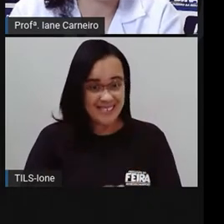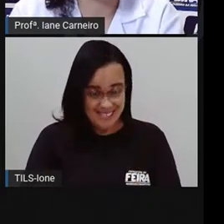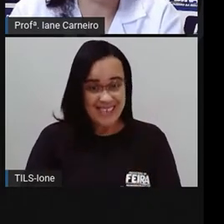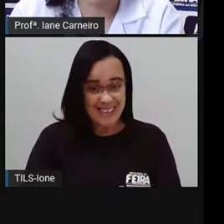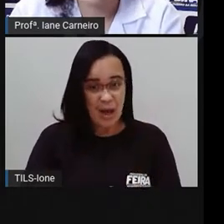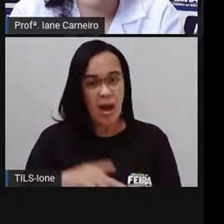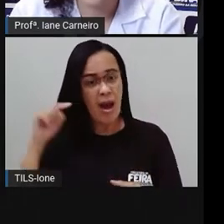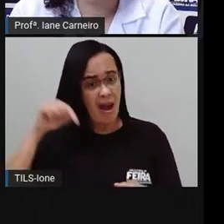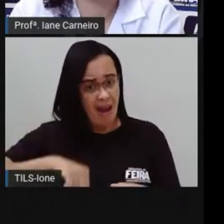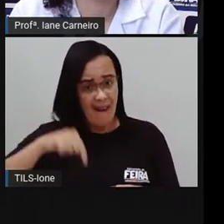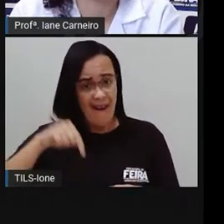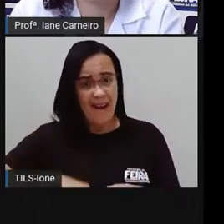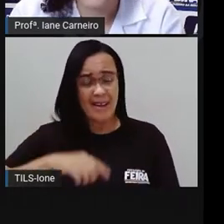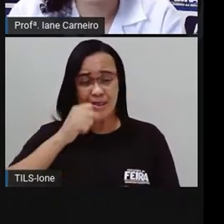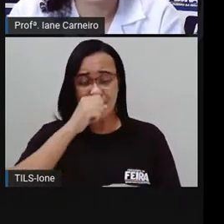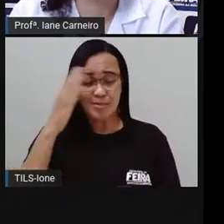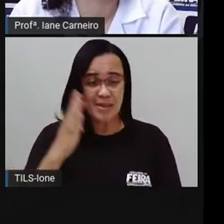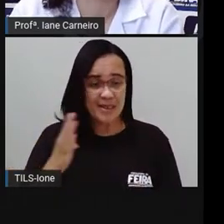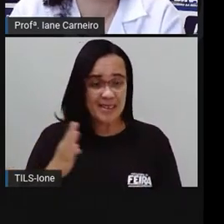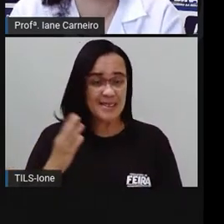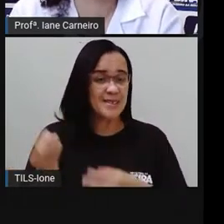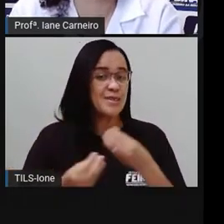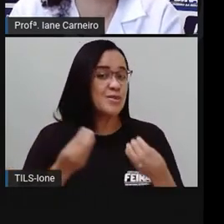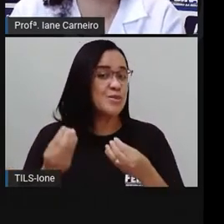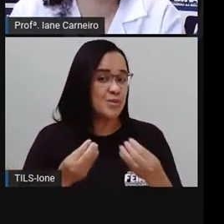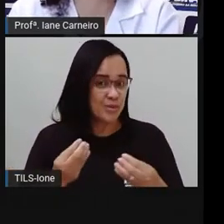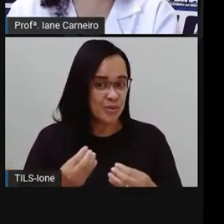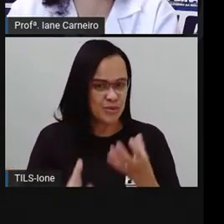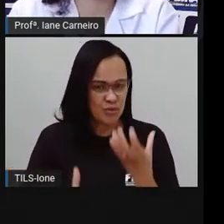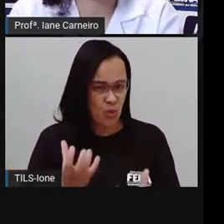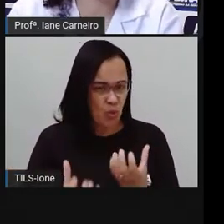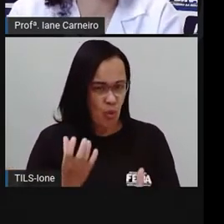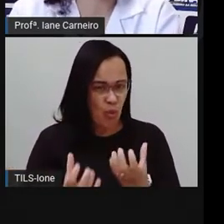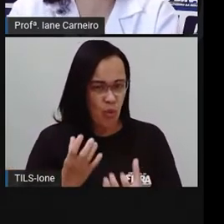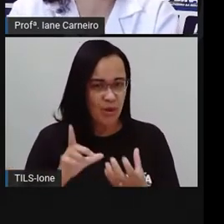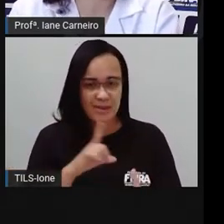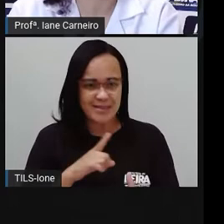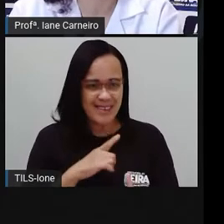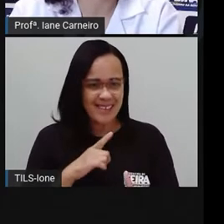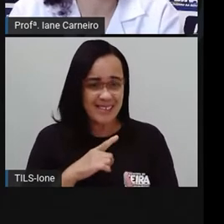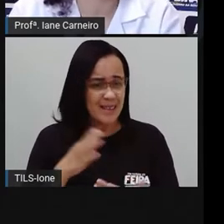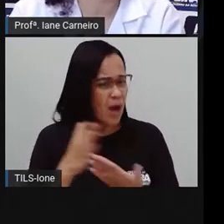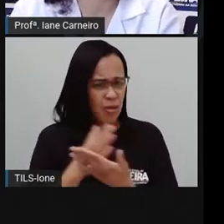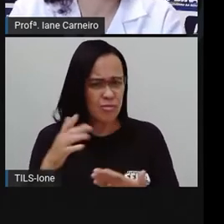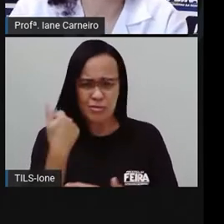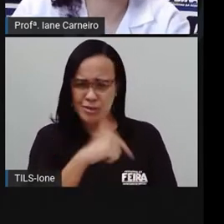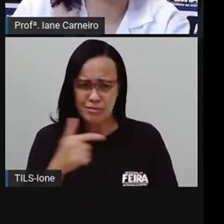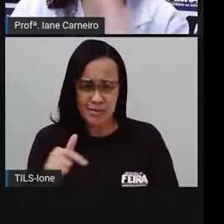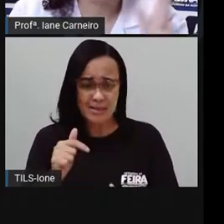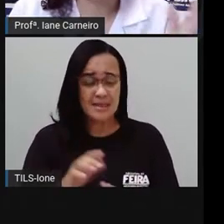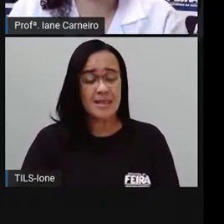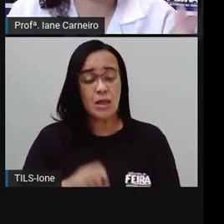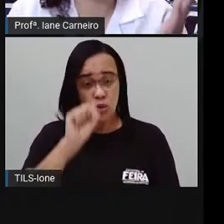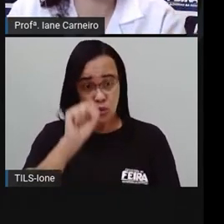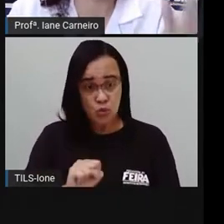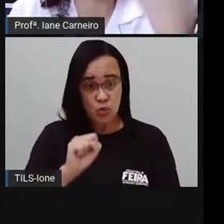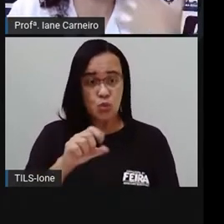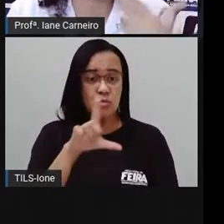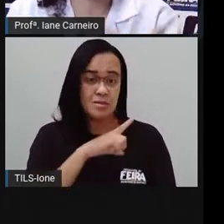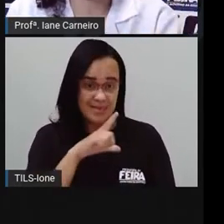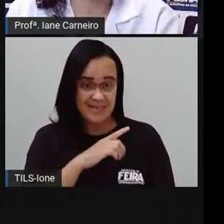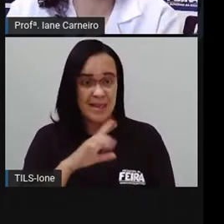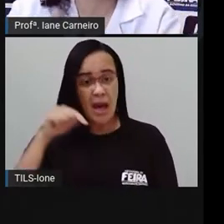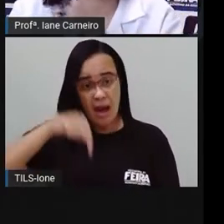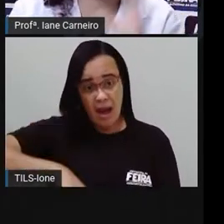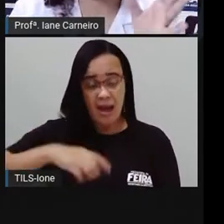chaminé, porque aqui na Bahia já faz muito calor, né? A gente não precisa de chaminé para esquentar a casa da gente. Aqui é só um exemplo para